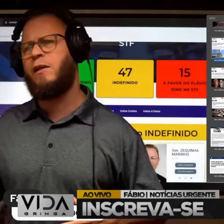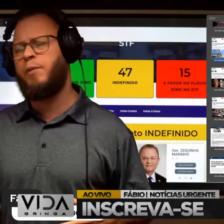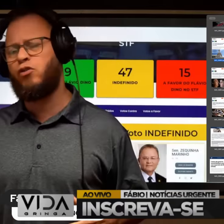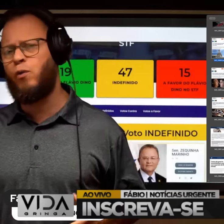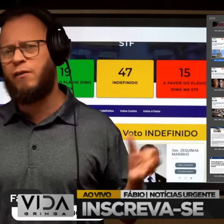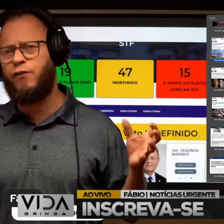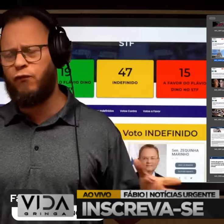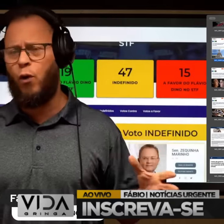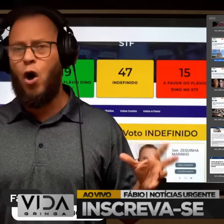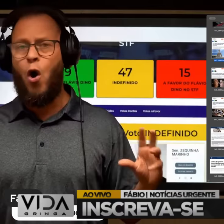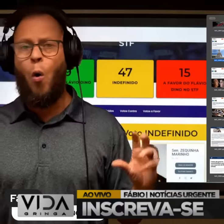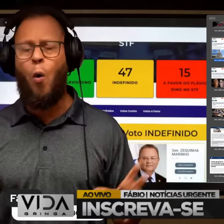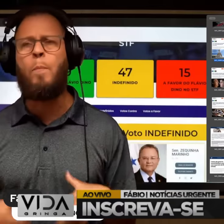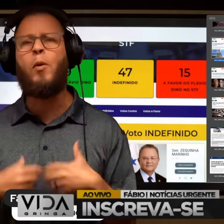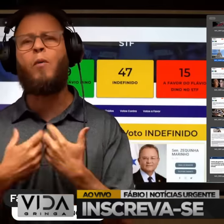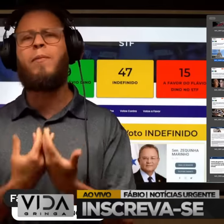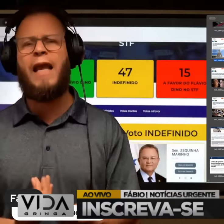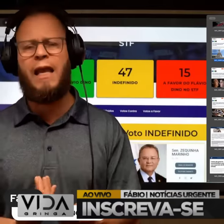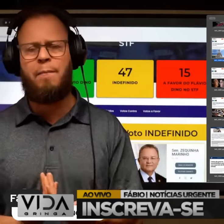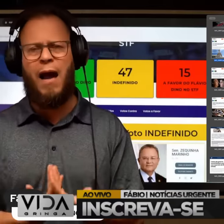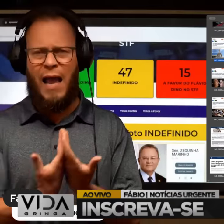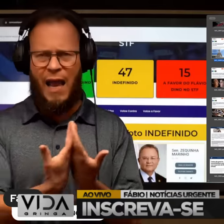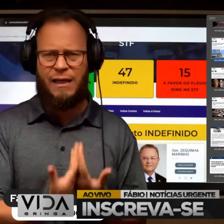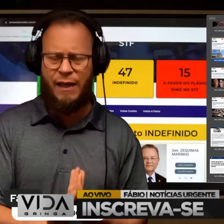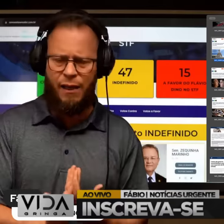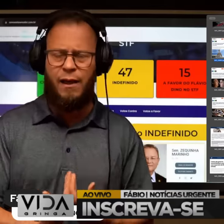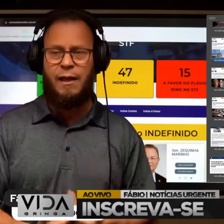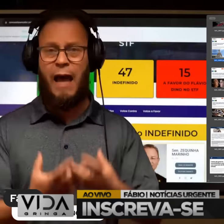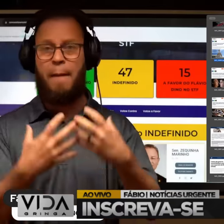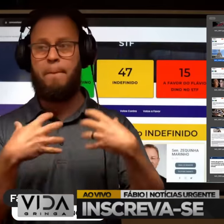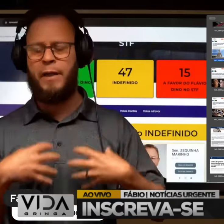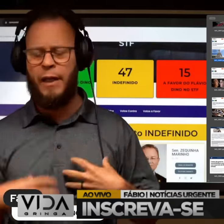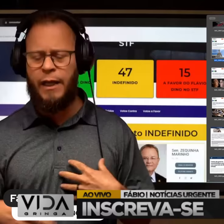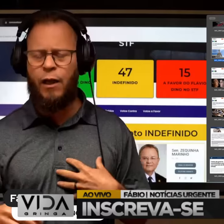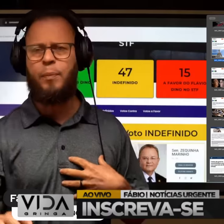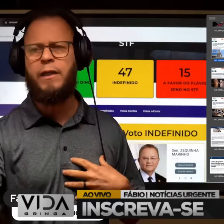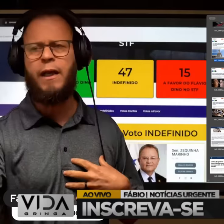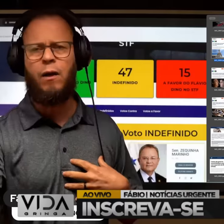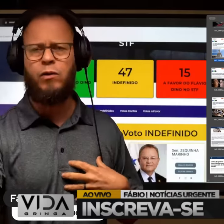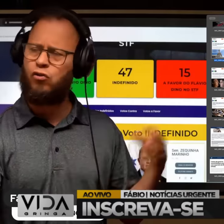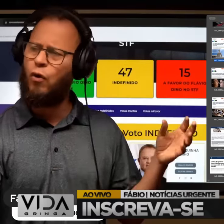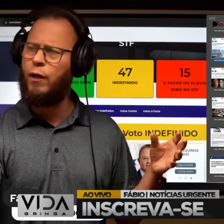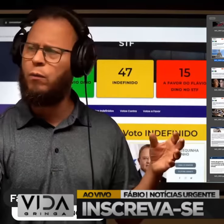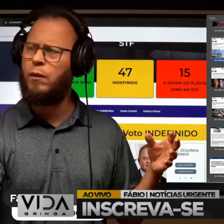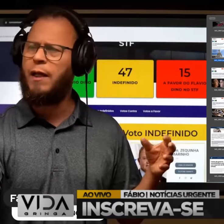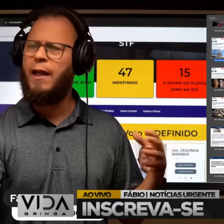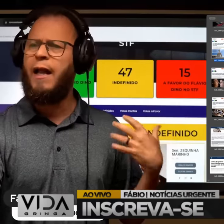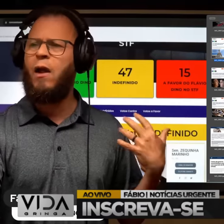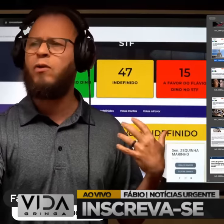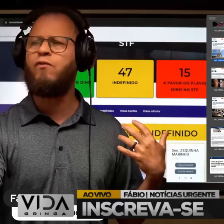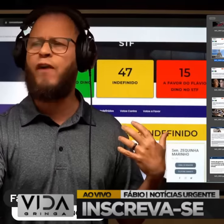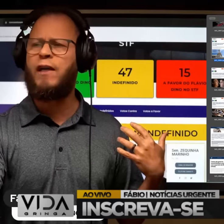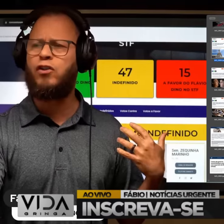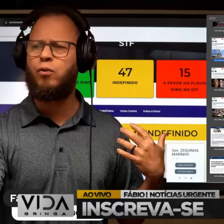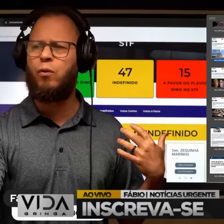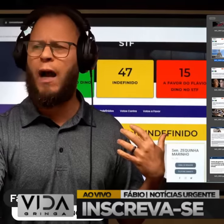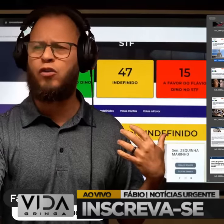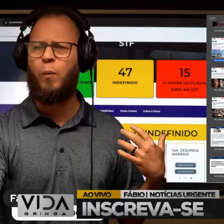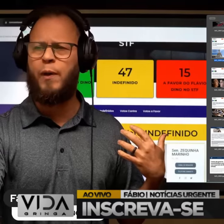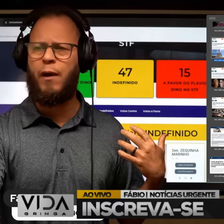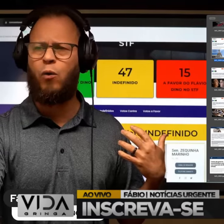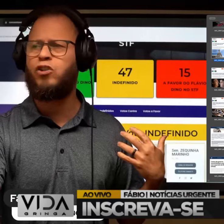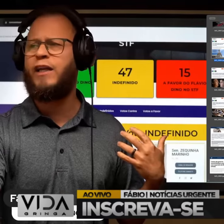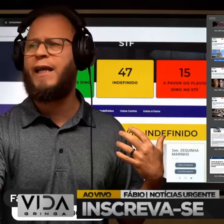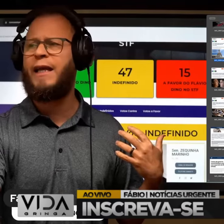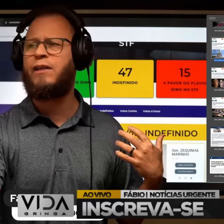existem pessoas a favor. O problema é que, na minha opinião, e sou eu não vejo a